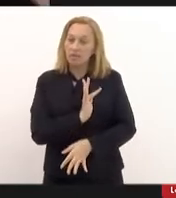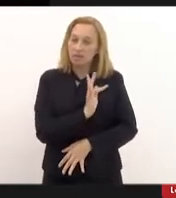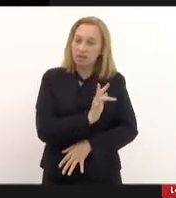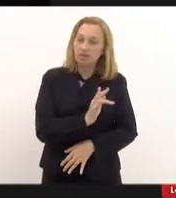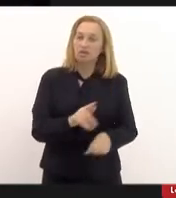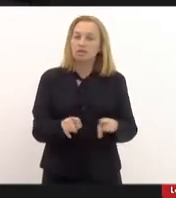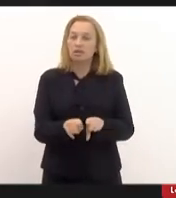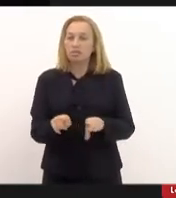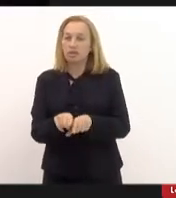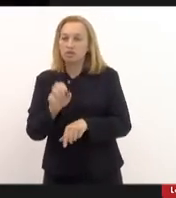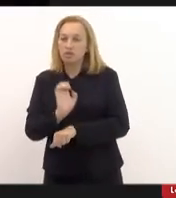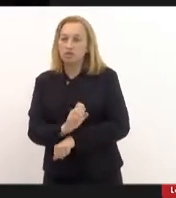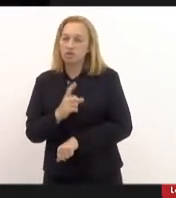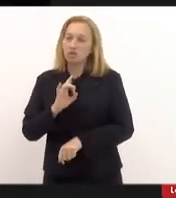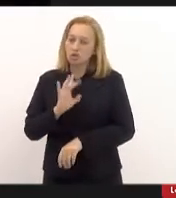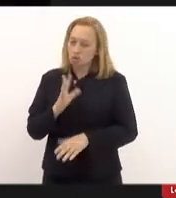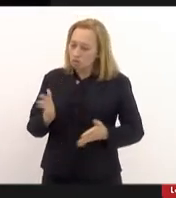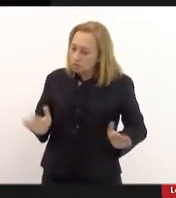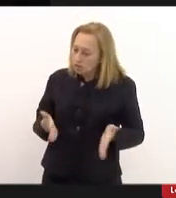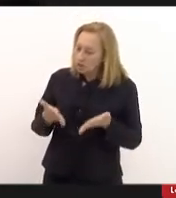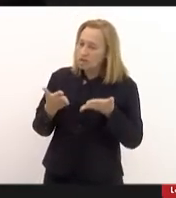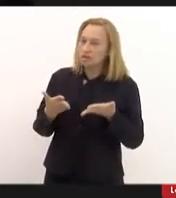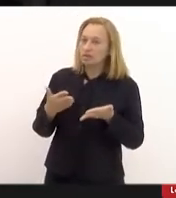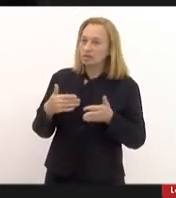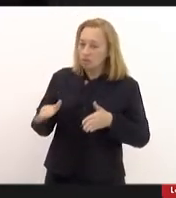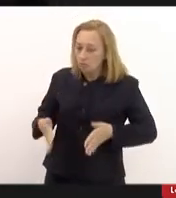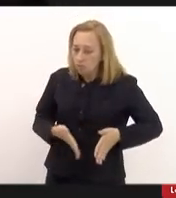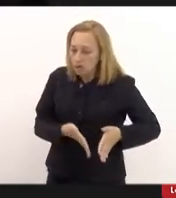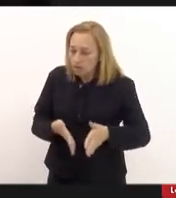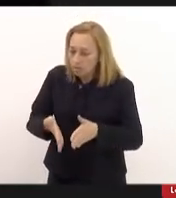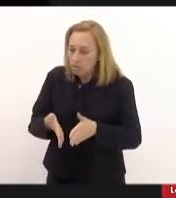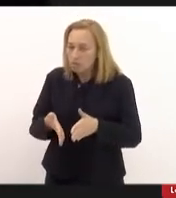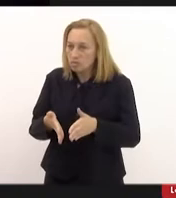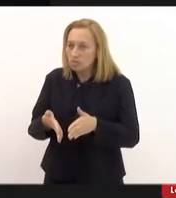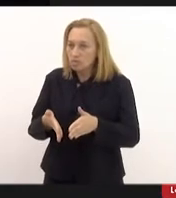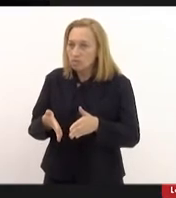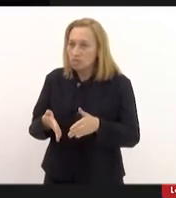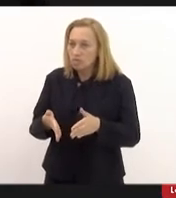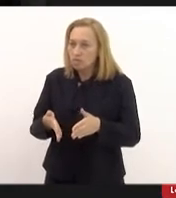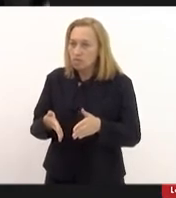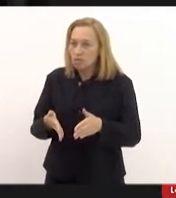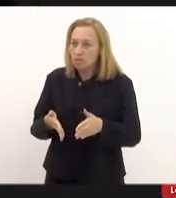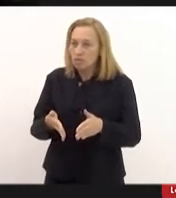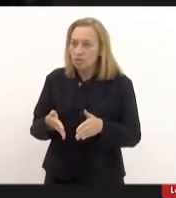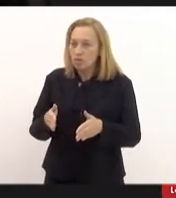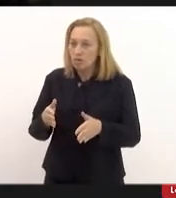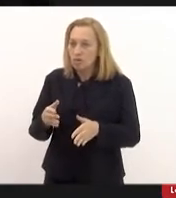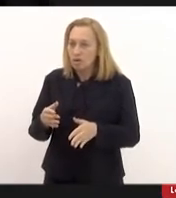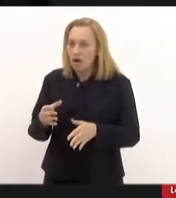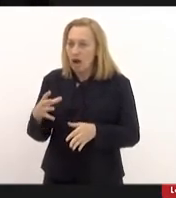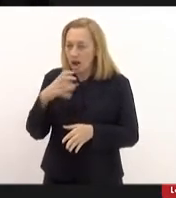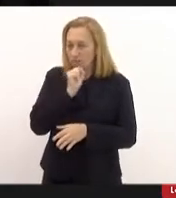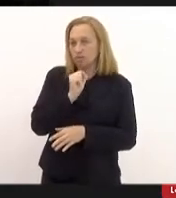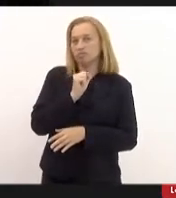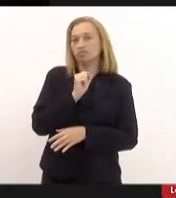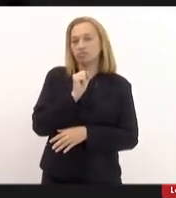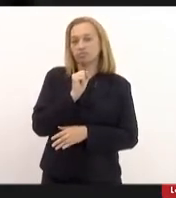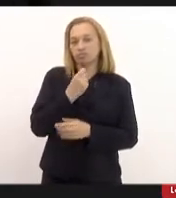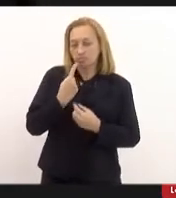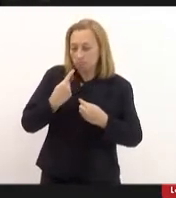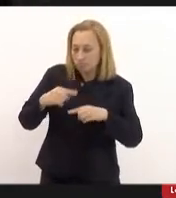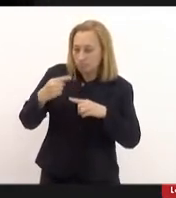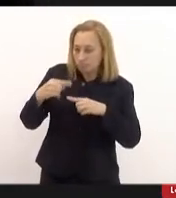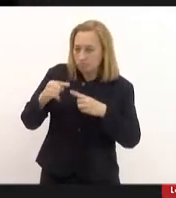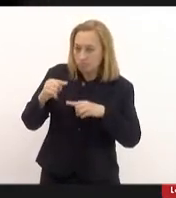Eu só tive a iniciativa, que é um caminho mais curto. É um caminho mais curto que eu vim para